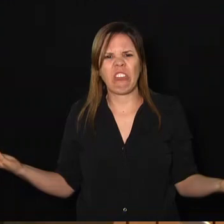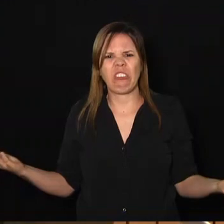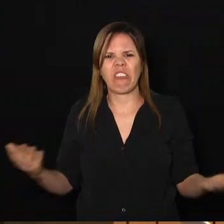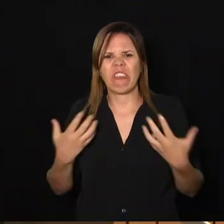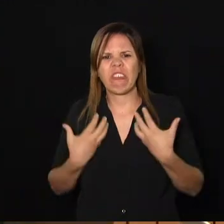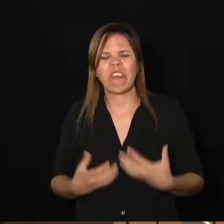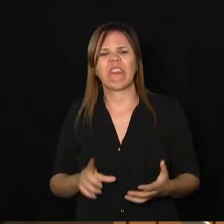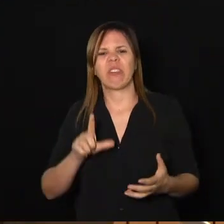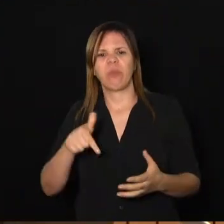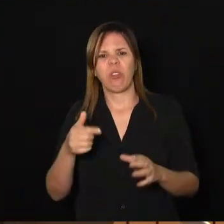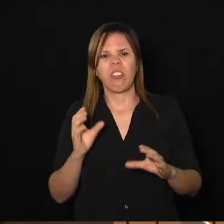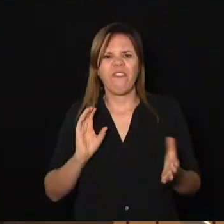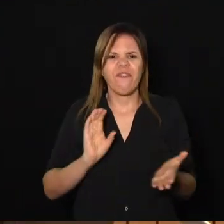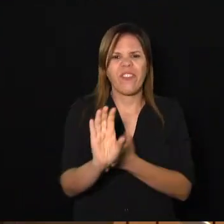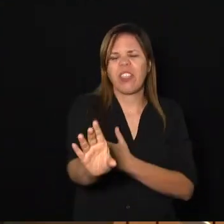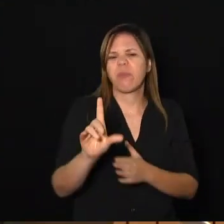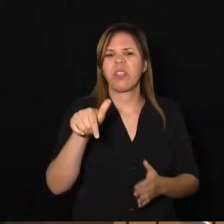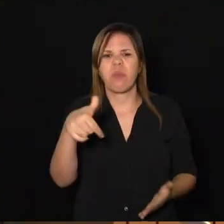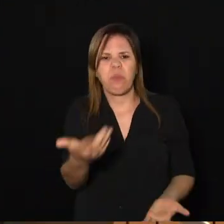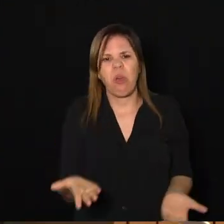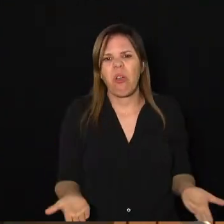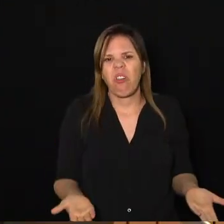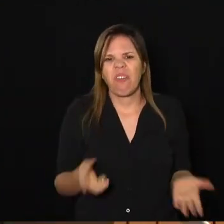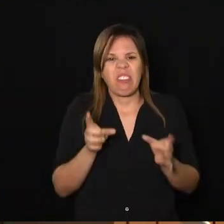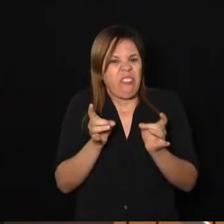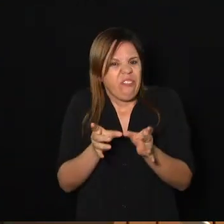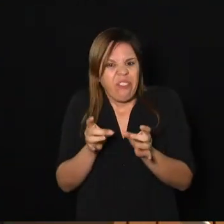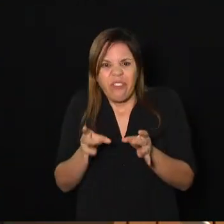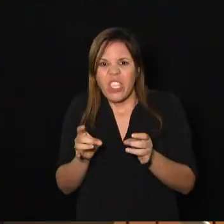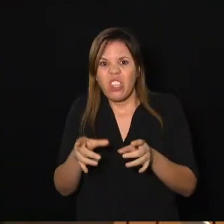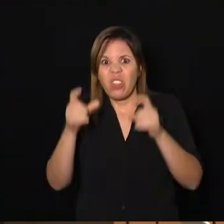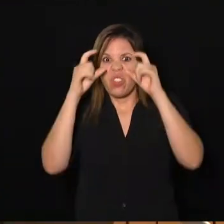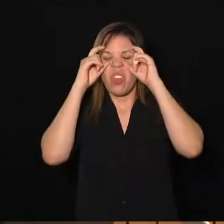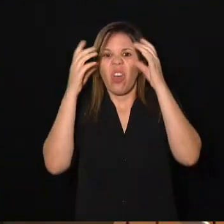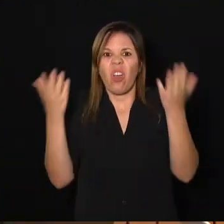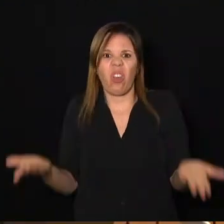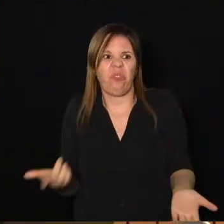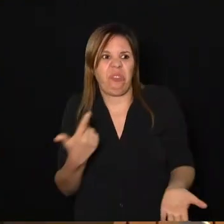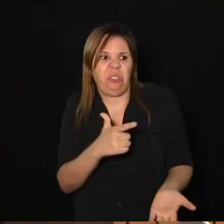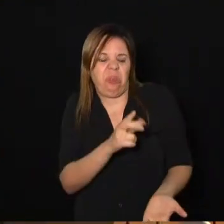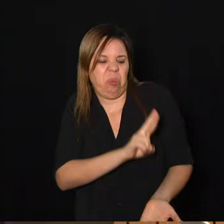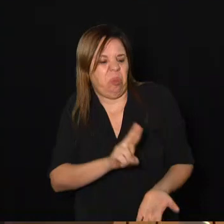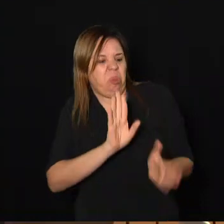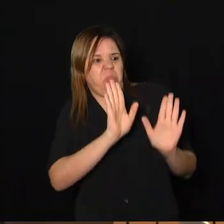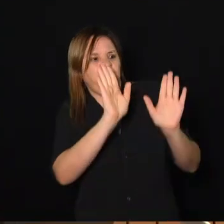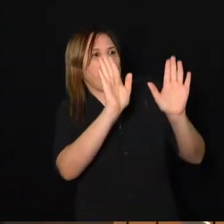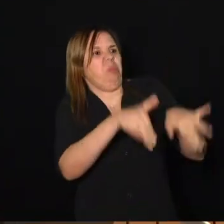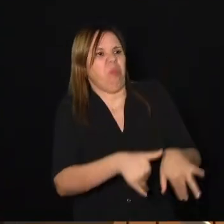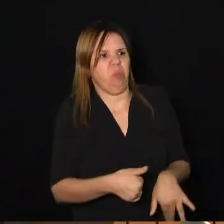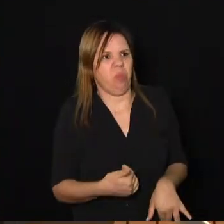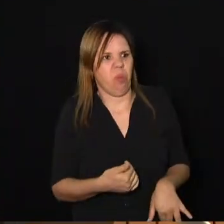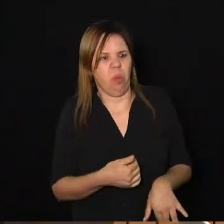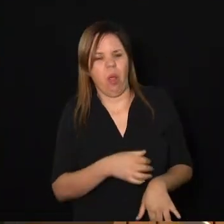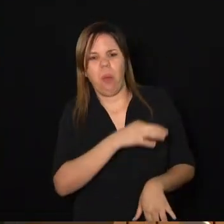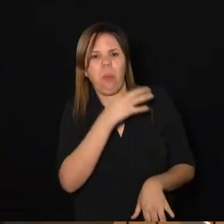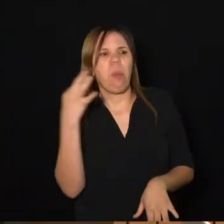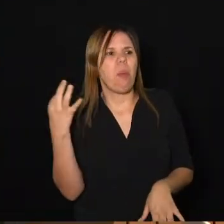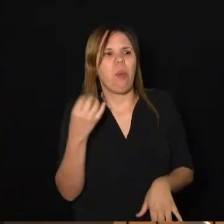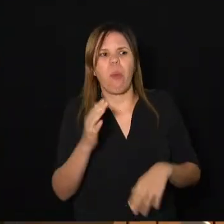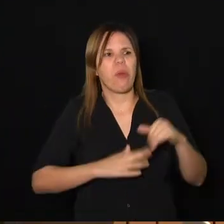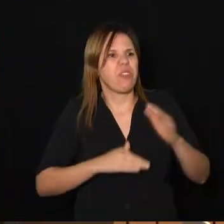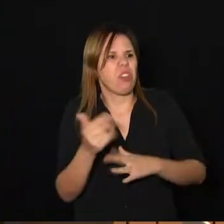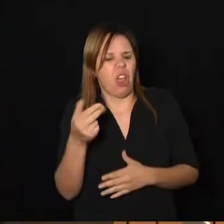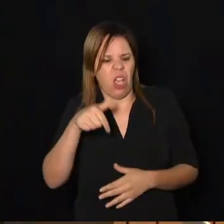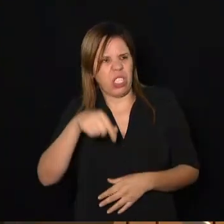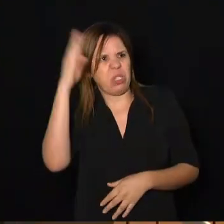você é tratado apenas como vendedor de óculos ou seja você não tem utilidade na nossa cidade ou no nosso país